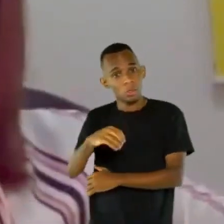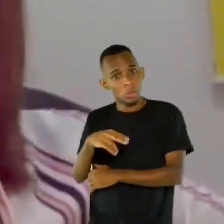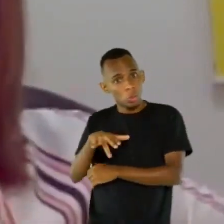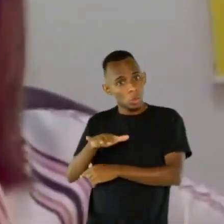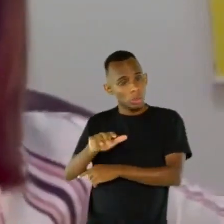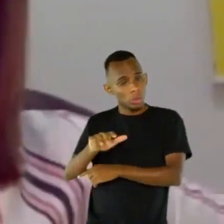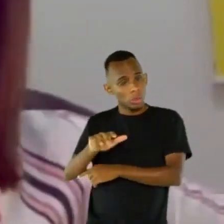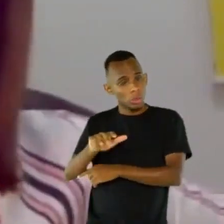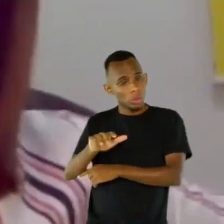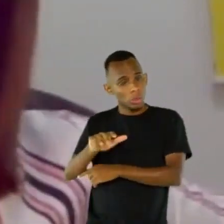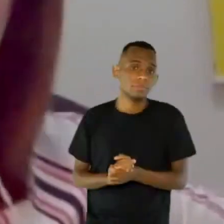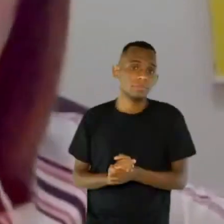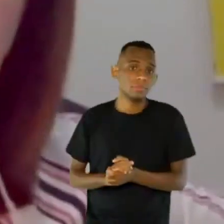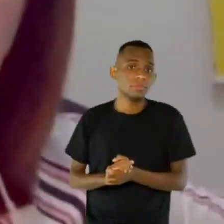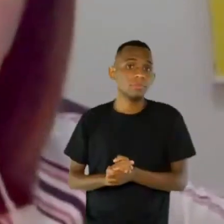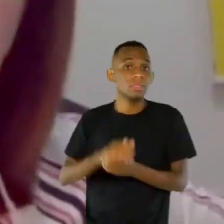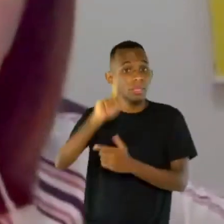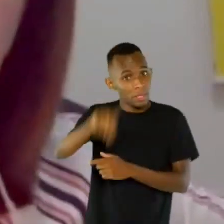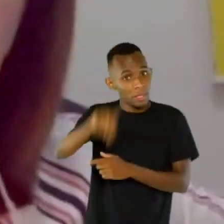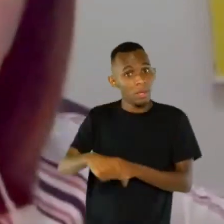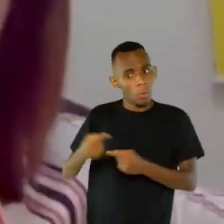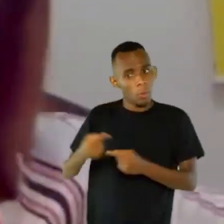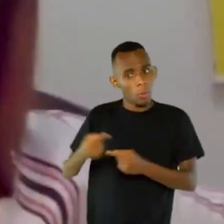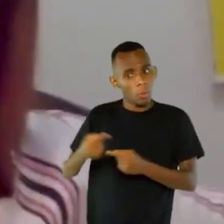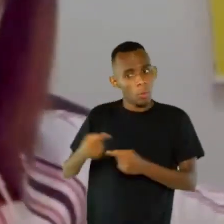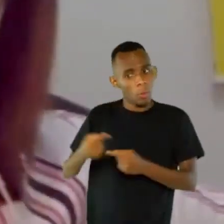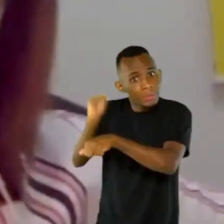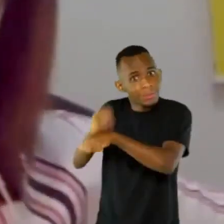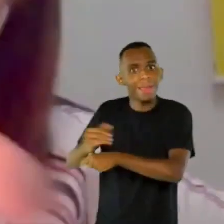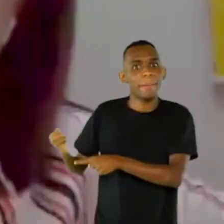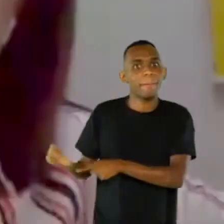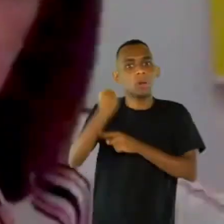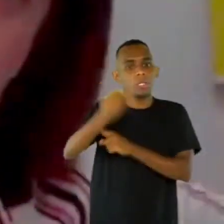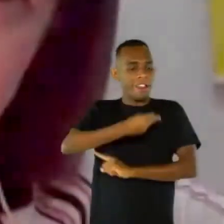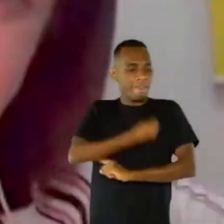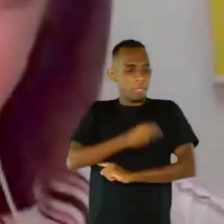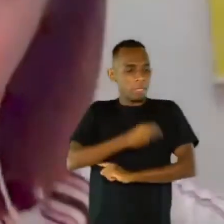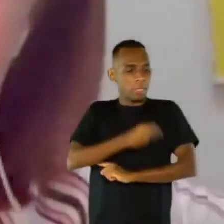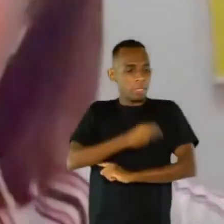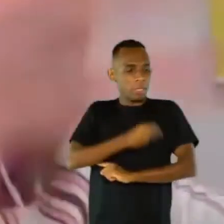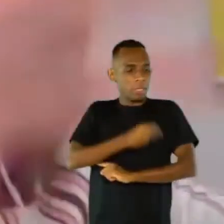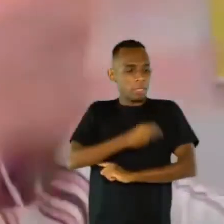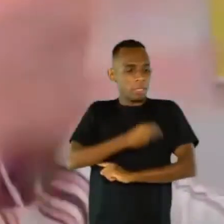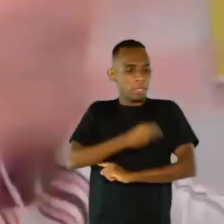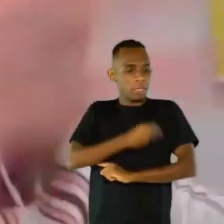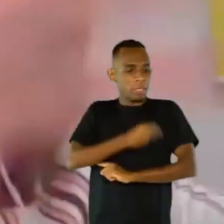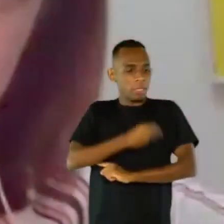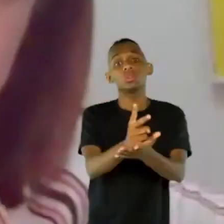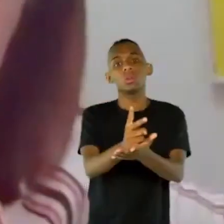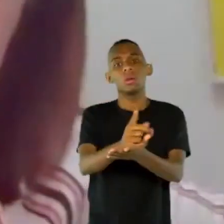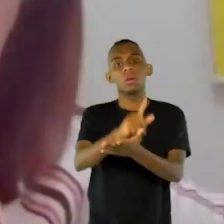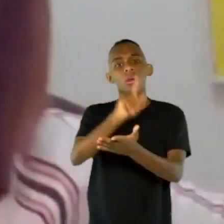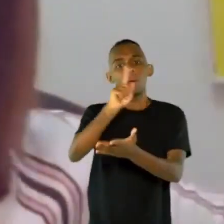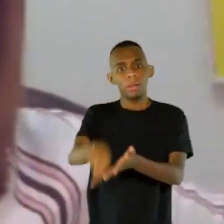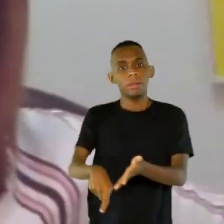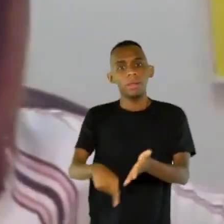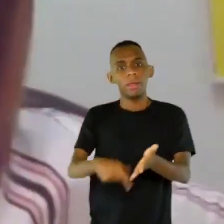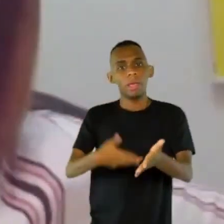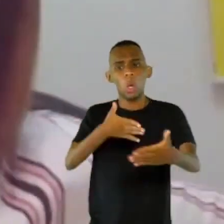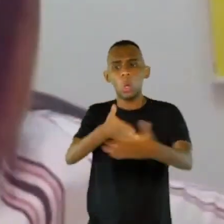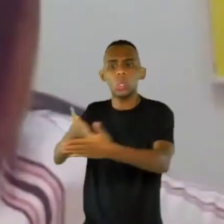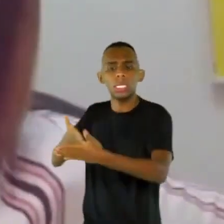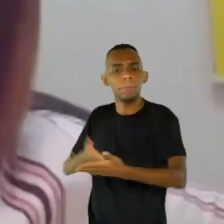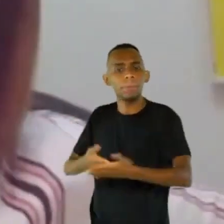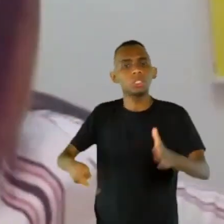cuja a preservação é fundamental para o nosso futuro, né? Sobre a questão da demarcação das terras indígenas.